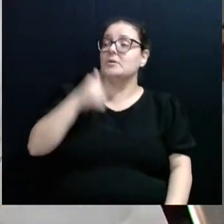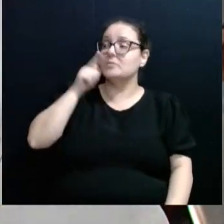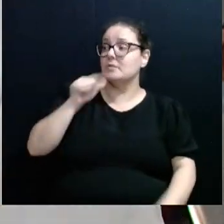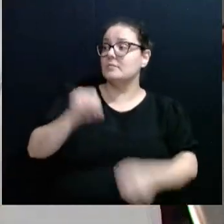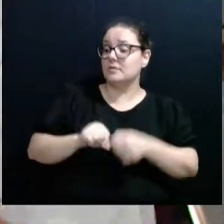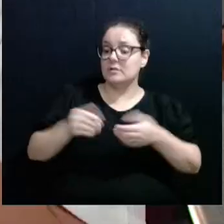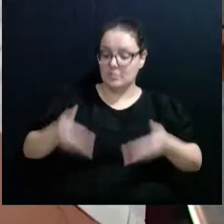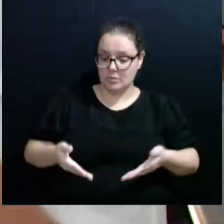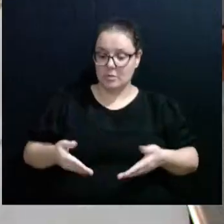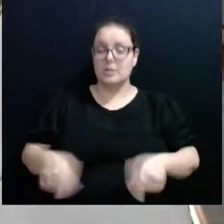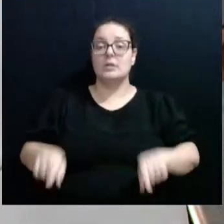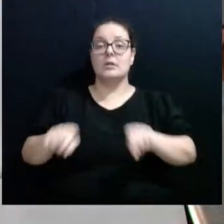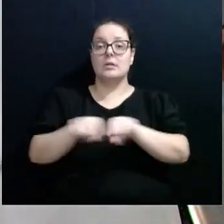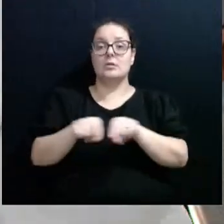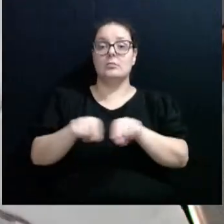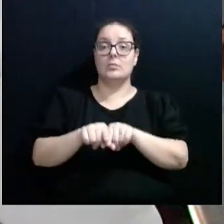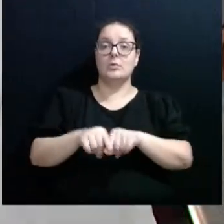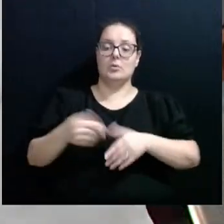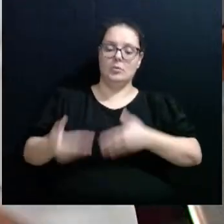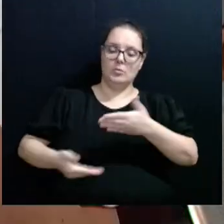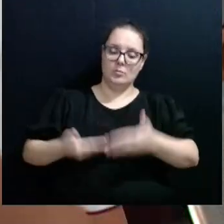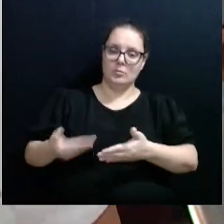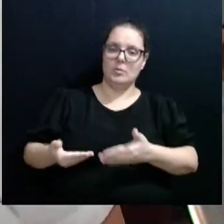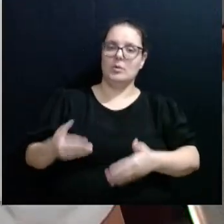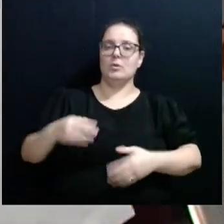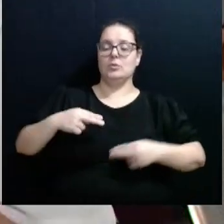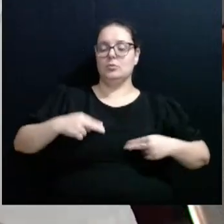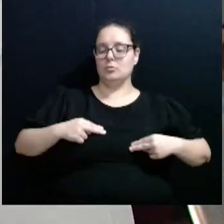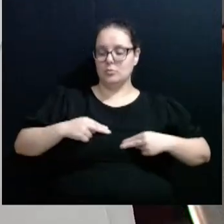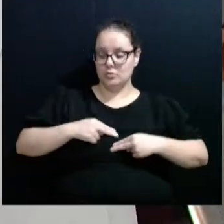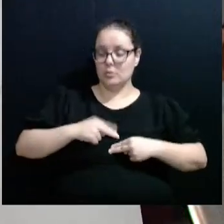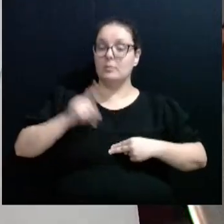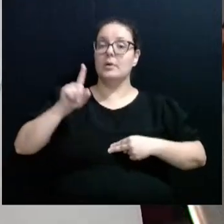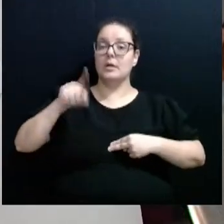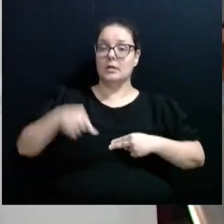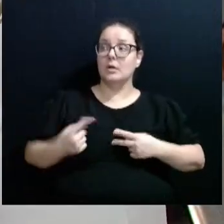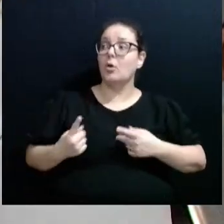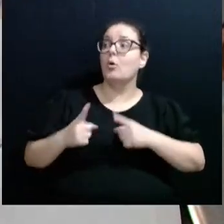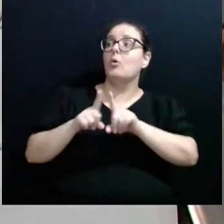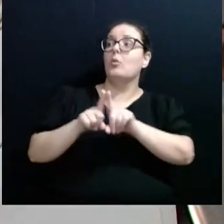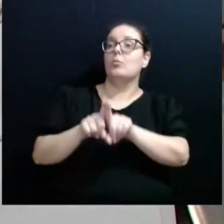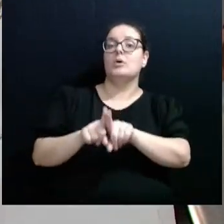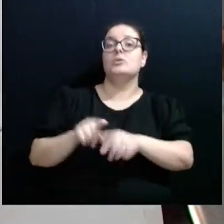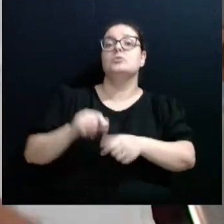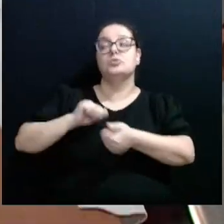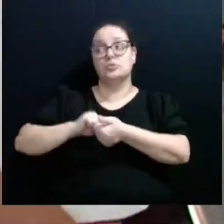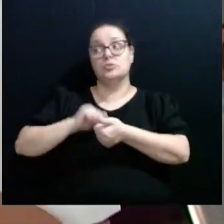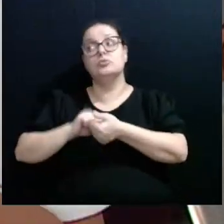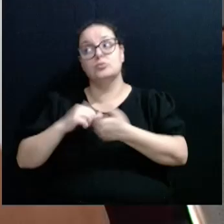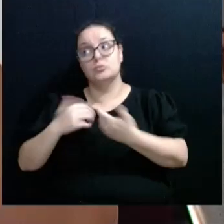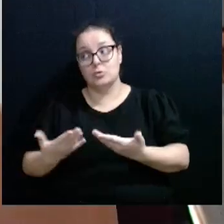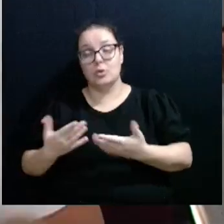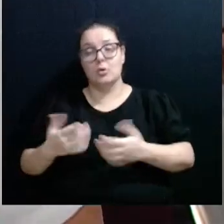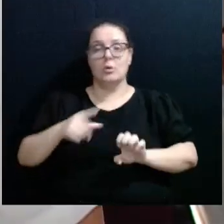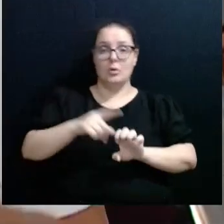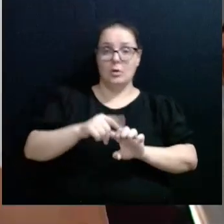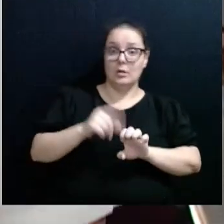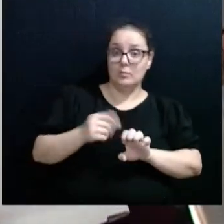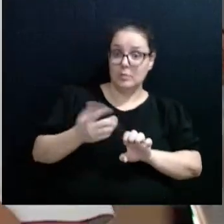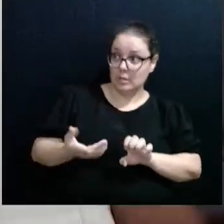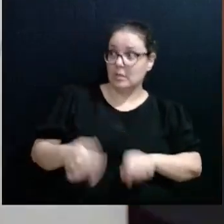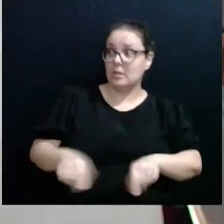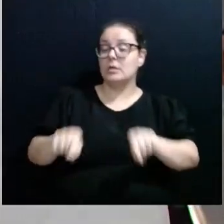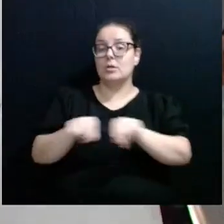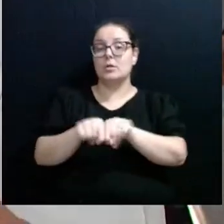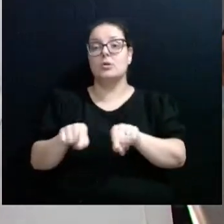gente trouxe o serviço do Sebrae, que é um parceiro aí de qualificação para o microempreendedor, e também o Banco